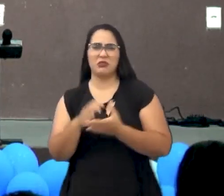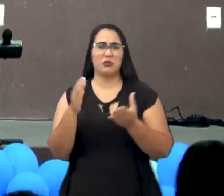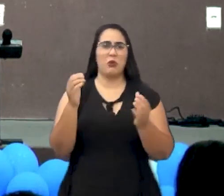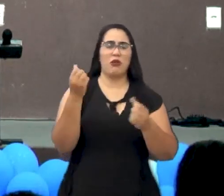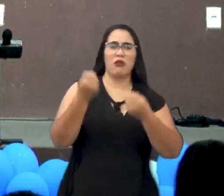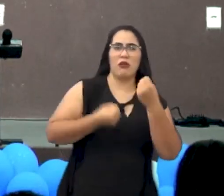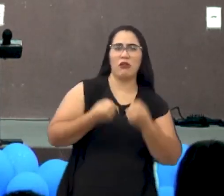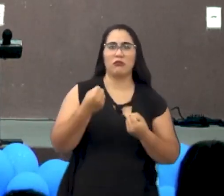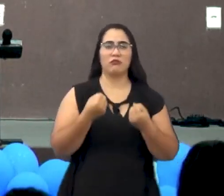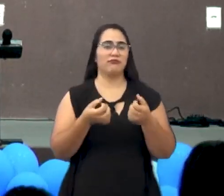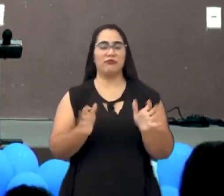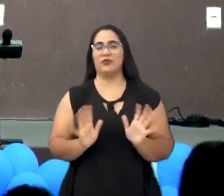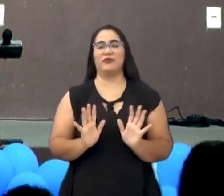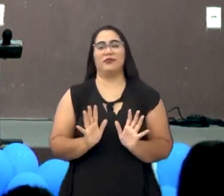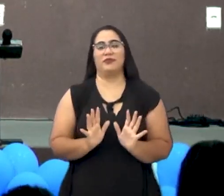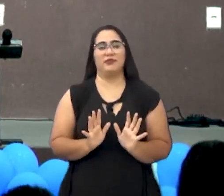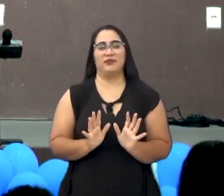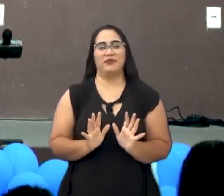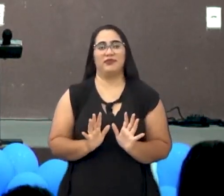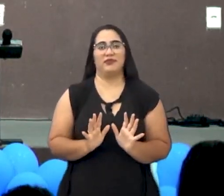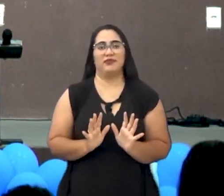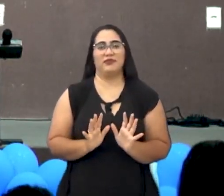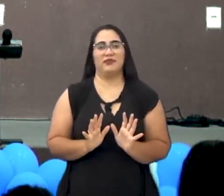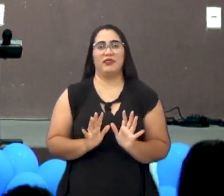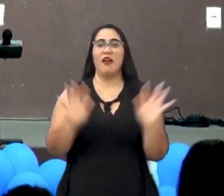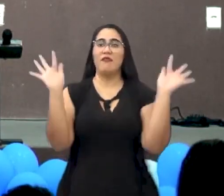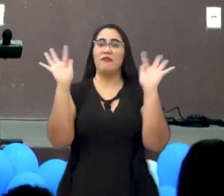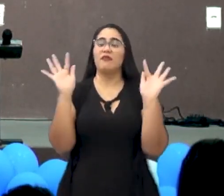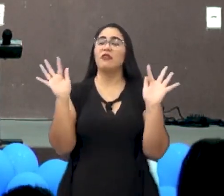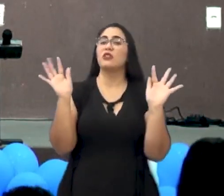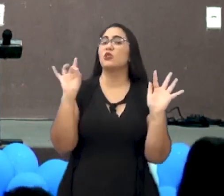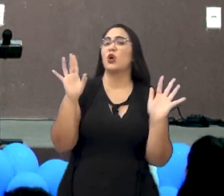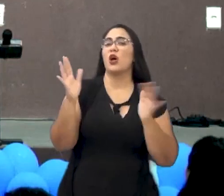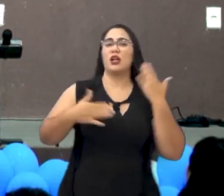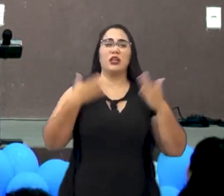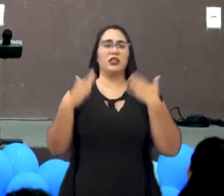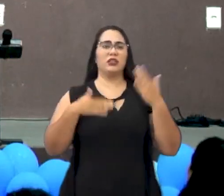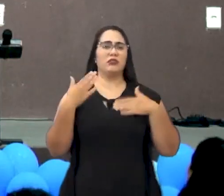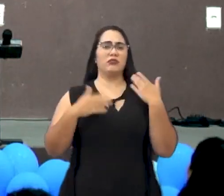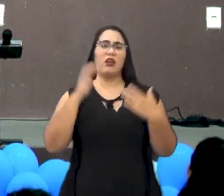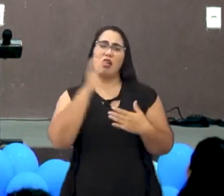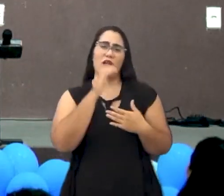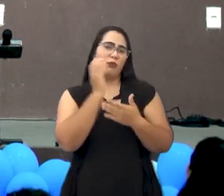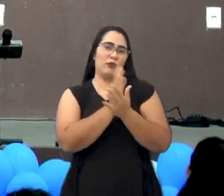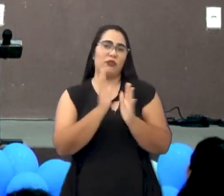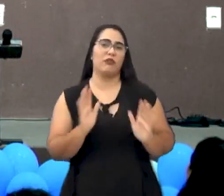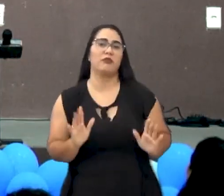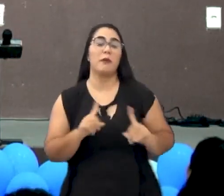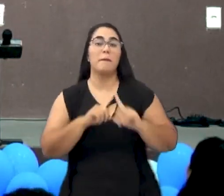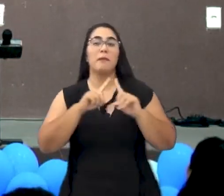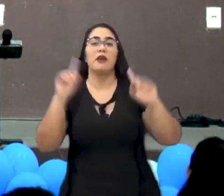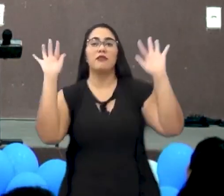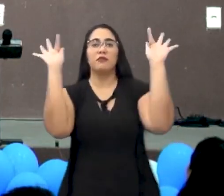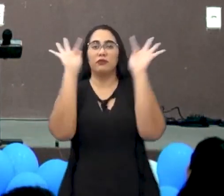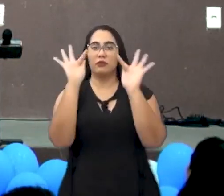não é ter... Não. Essas são alegrias passageiras. Mas bem-aventurança